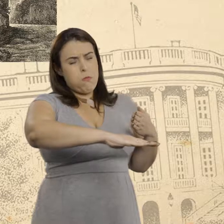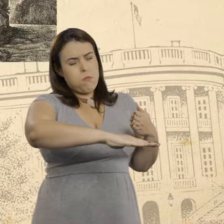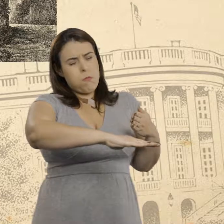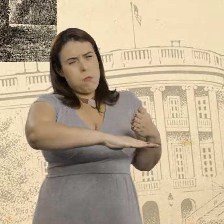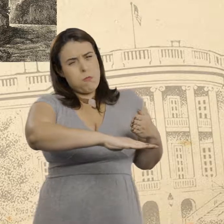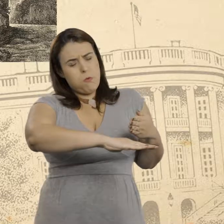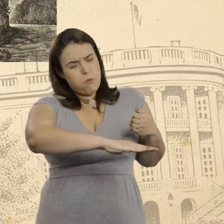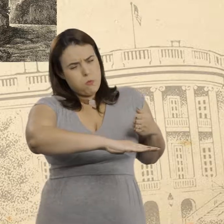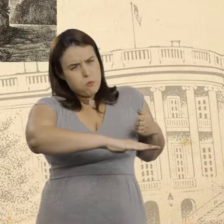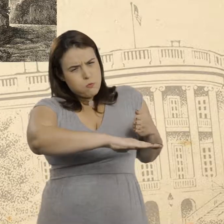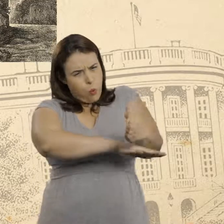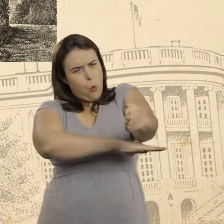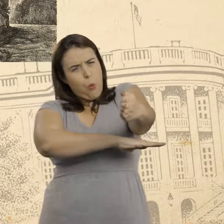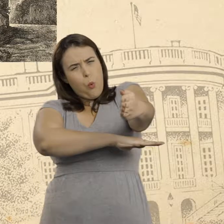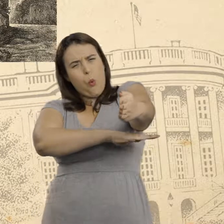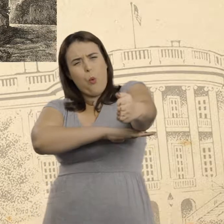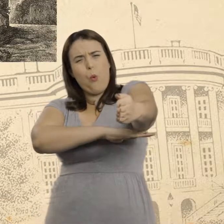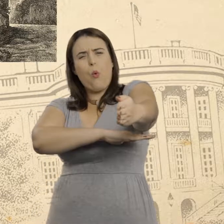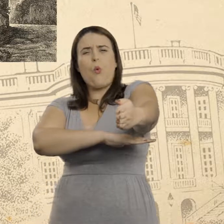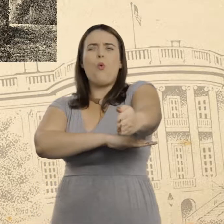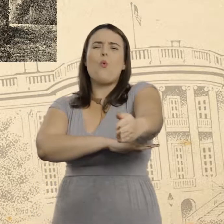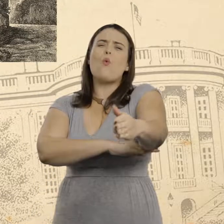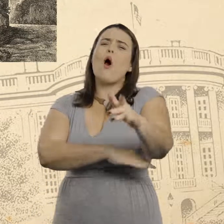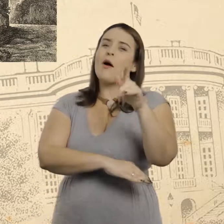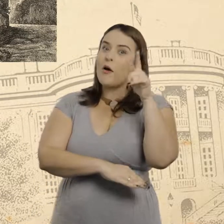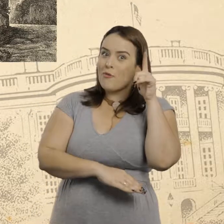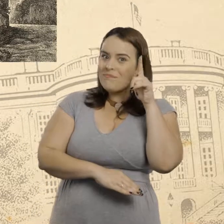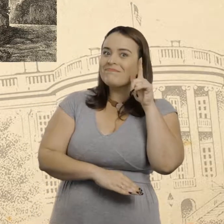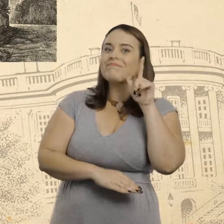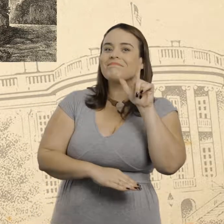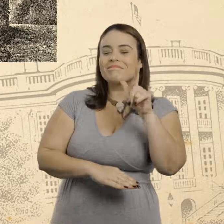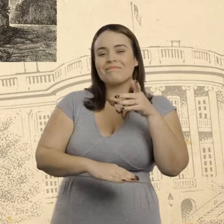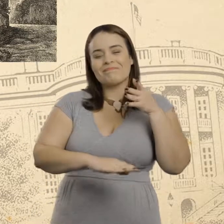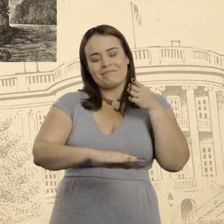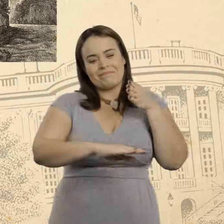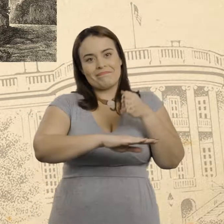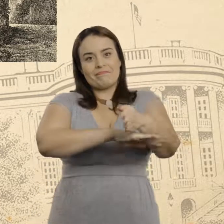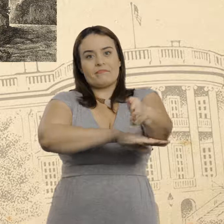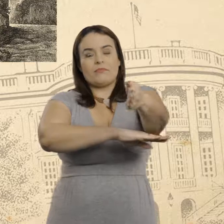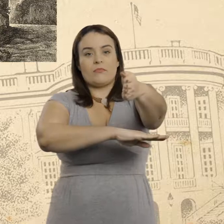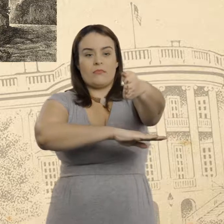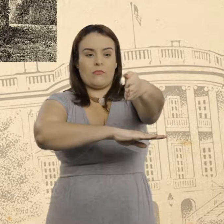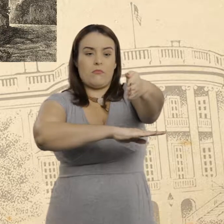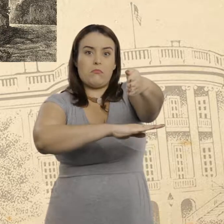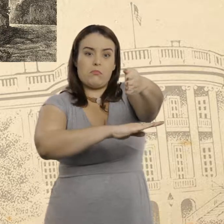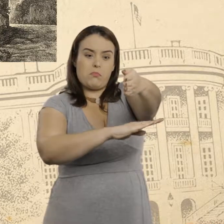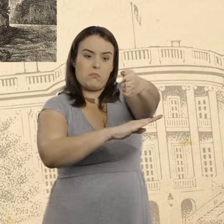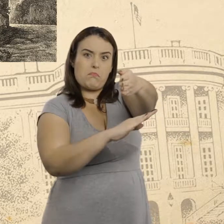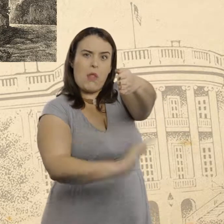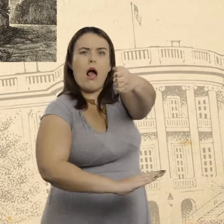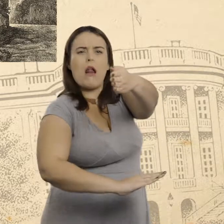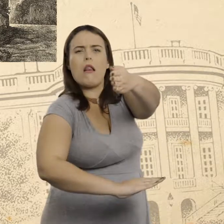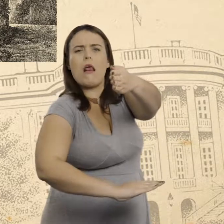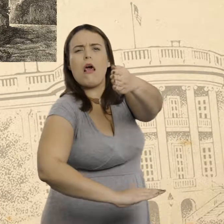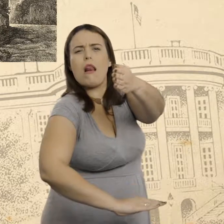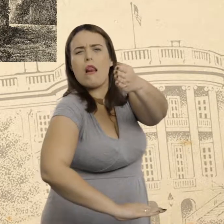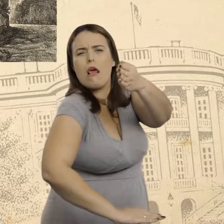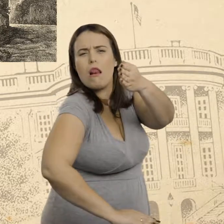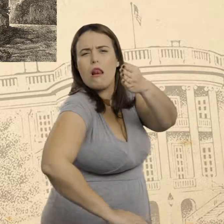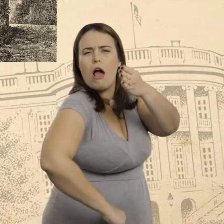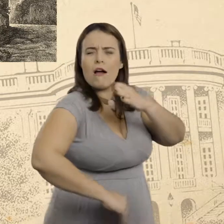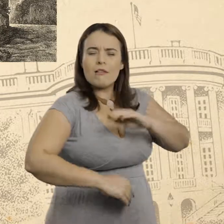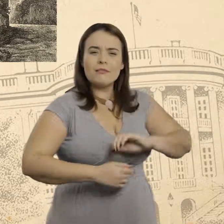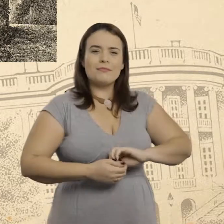hora, ele não fez muito peso na ponte e tudo deu certo. Logo depois que o trem atravessou a ponte, ela